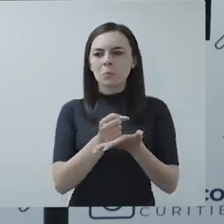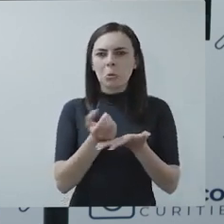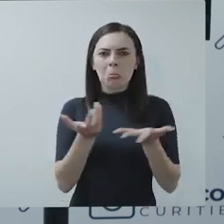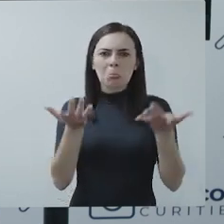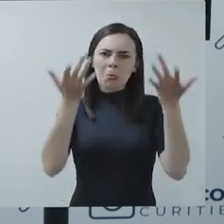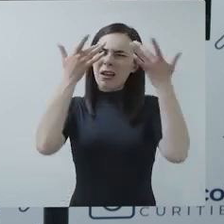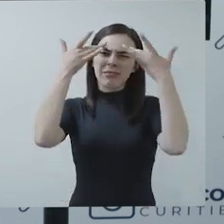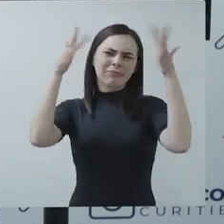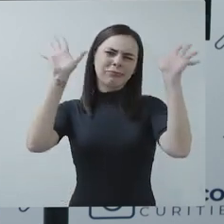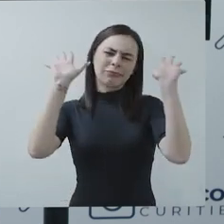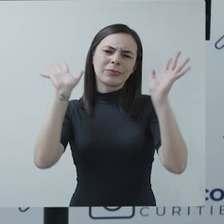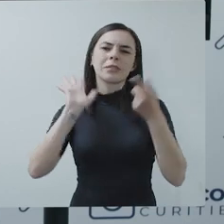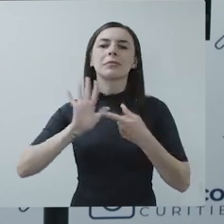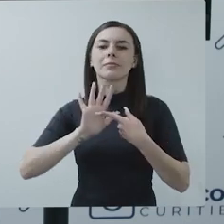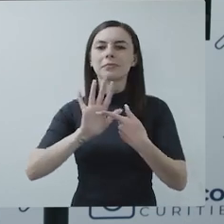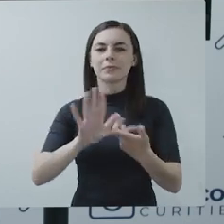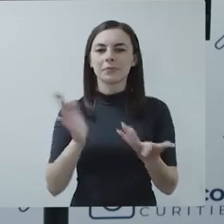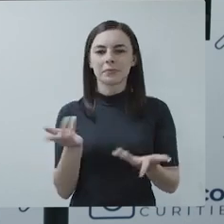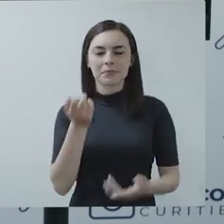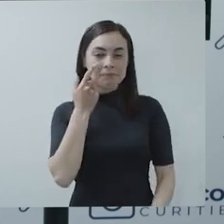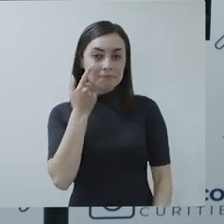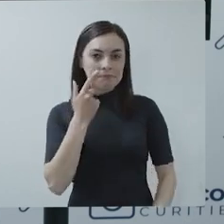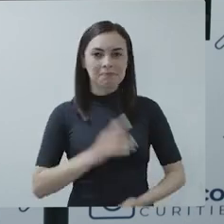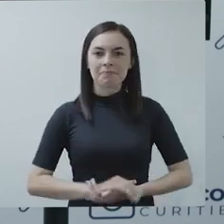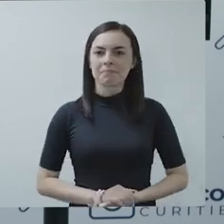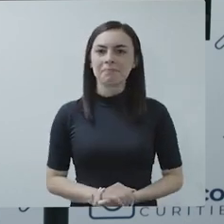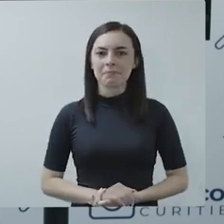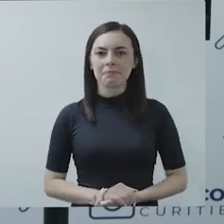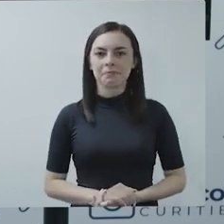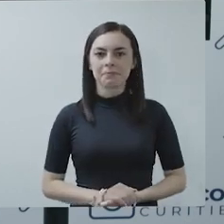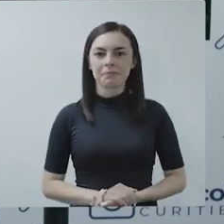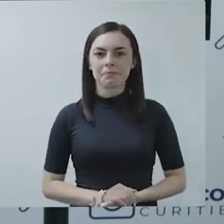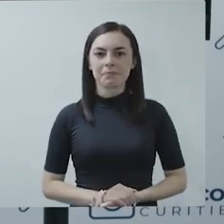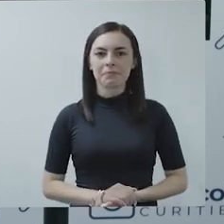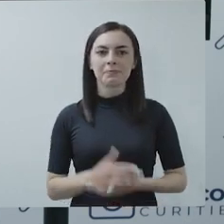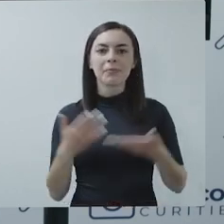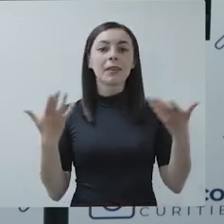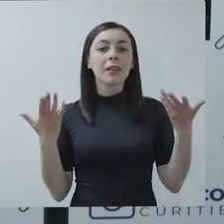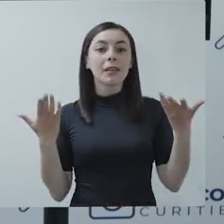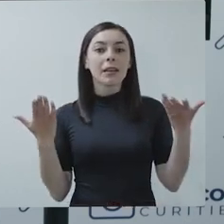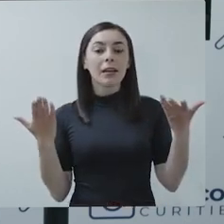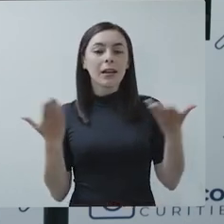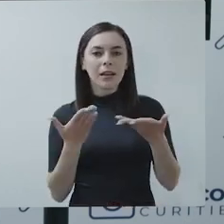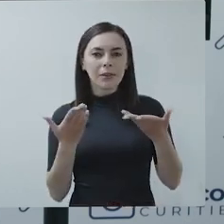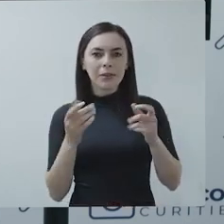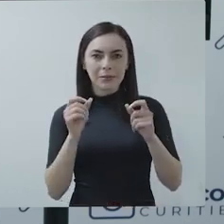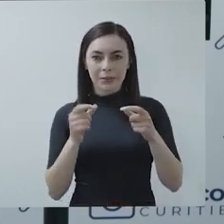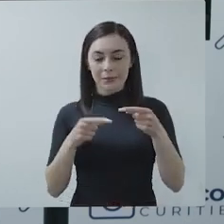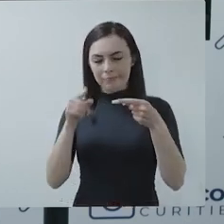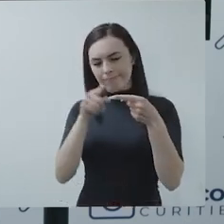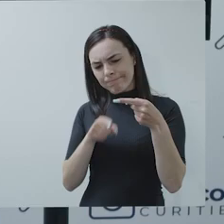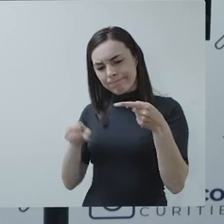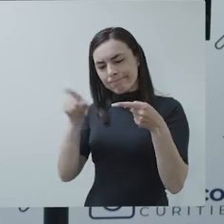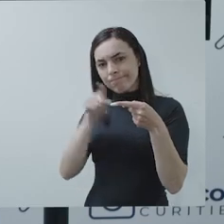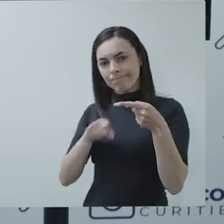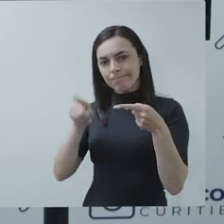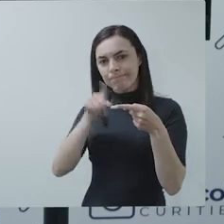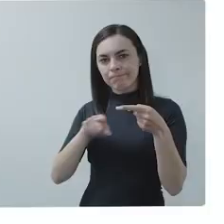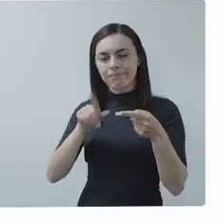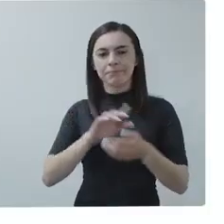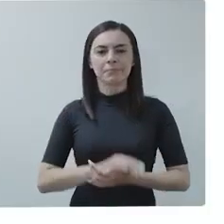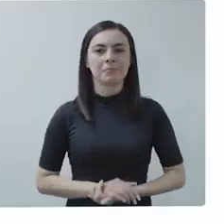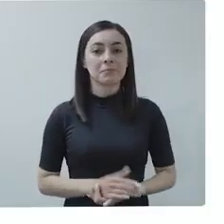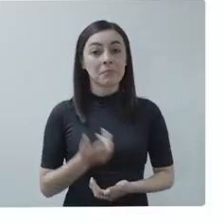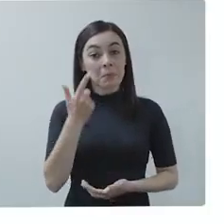sei lá, vou mostrar para vocês, vamos ver. Então vamos rolar, vamos deixar a roleta rolar lá, vamos ver.